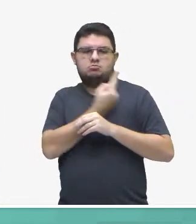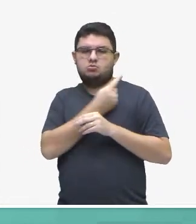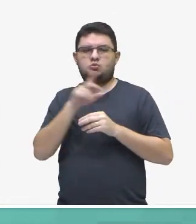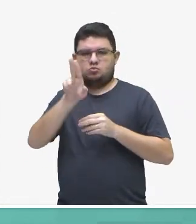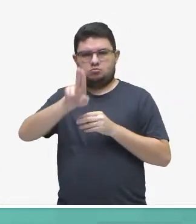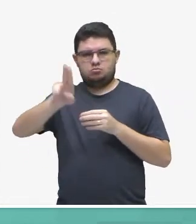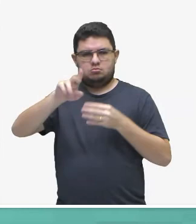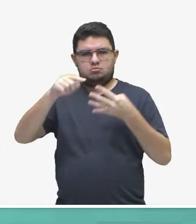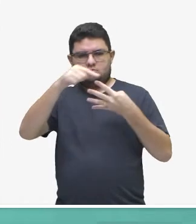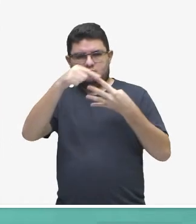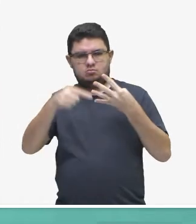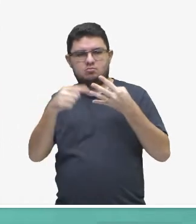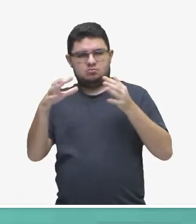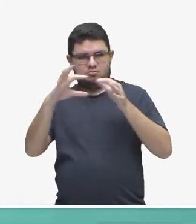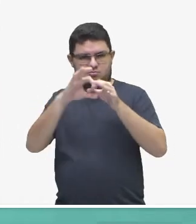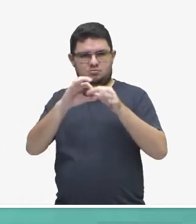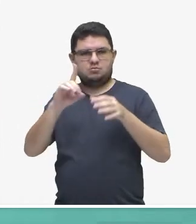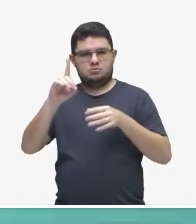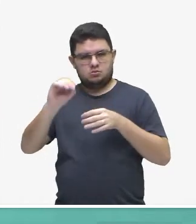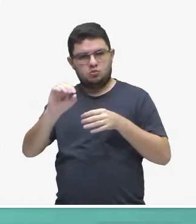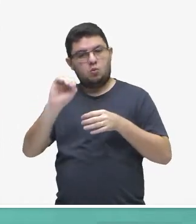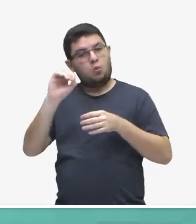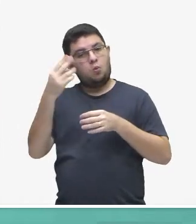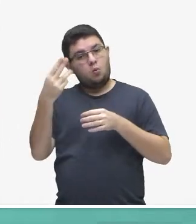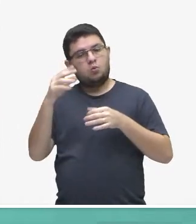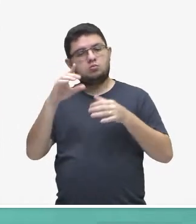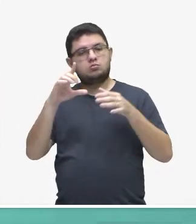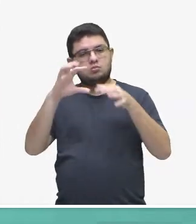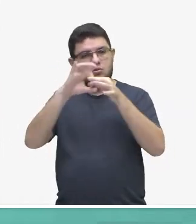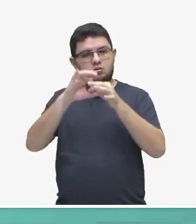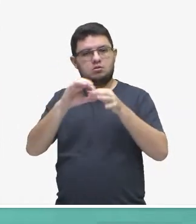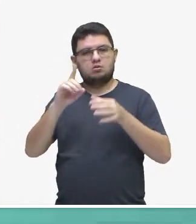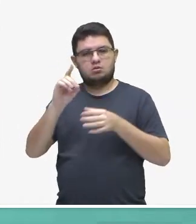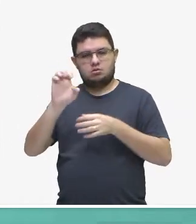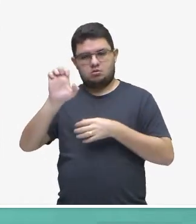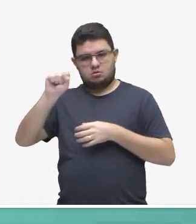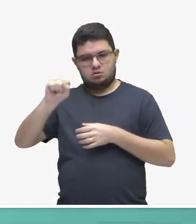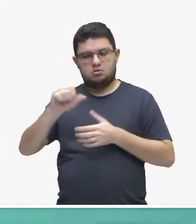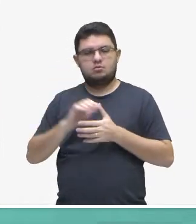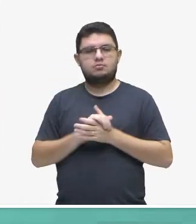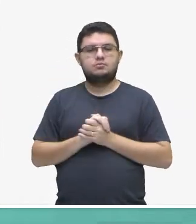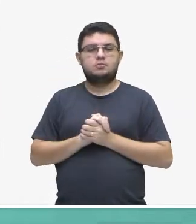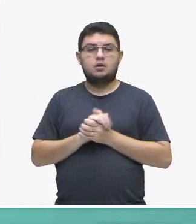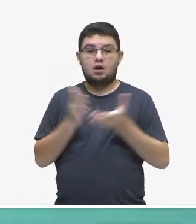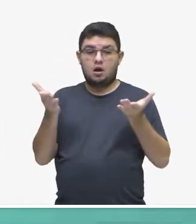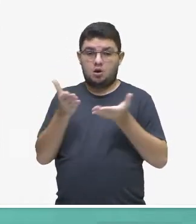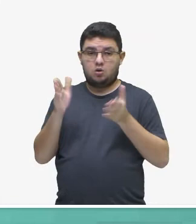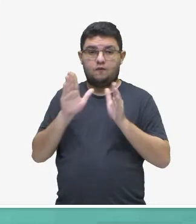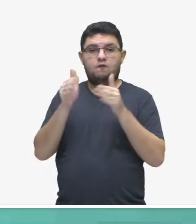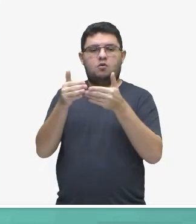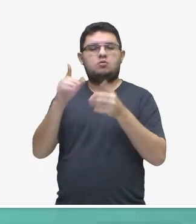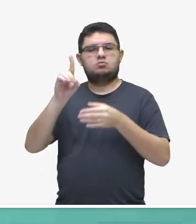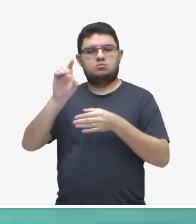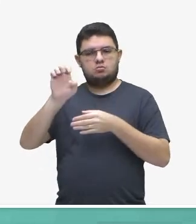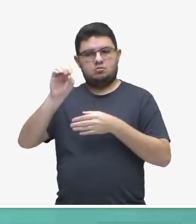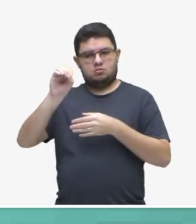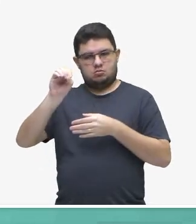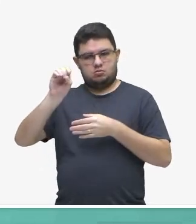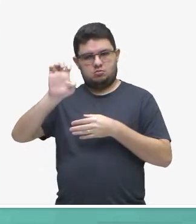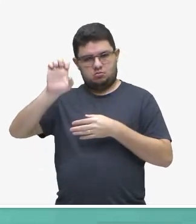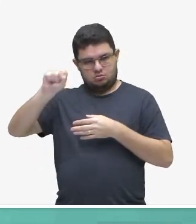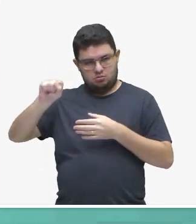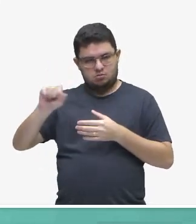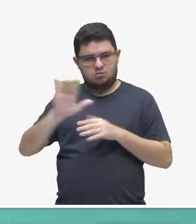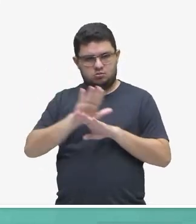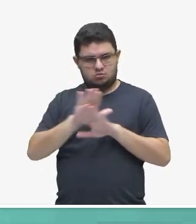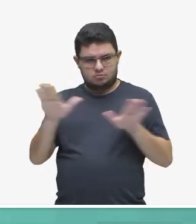o do ou o das. Agora, nesse momento, nós vamos entender o uso do das, tá certo? Bom, agora, uma por uma, nós